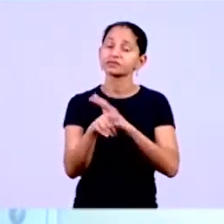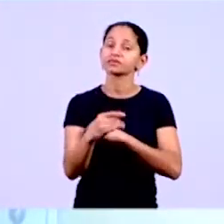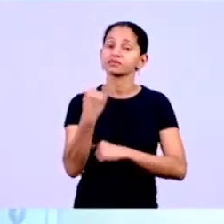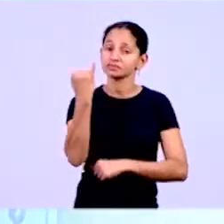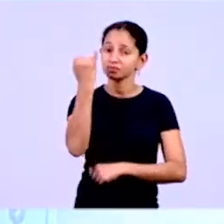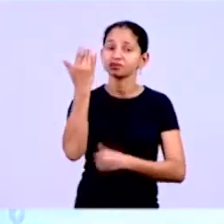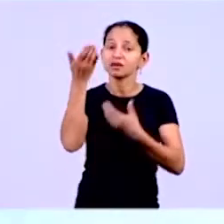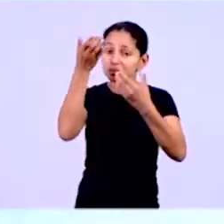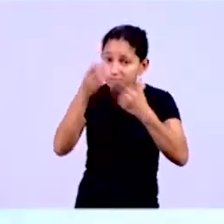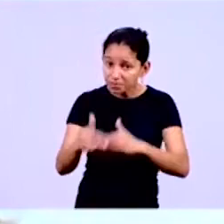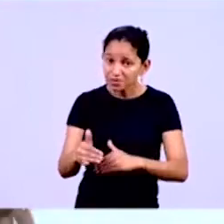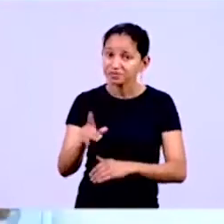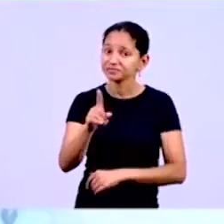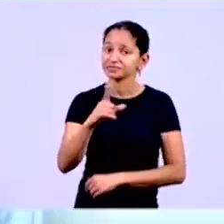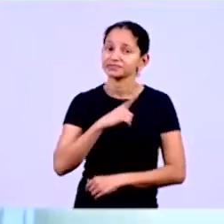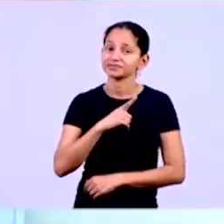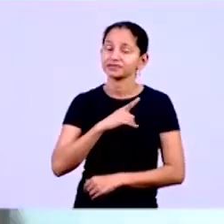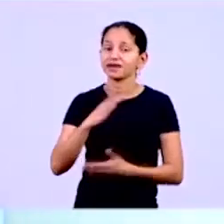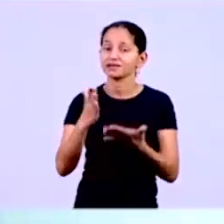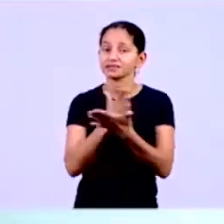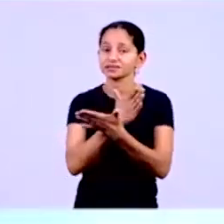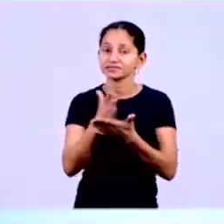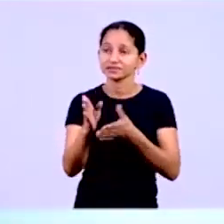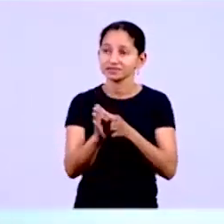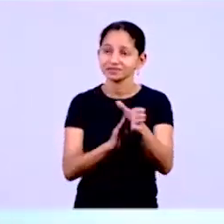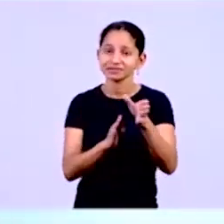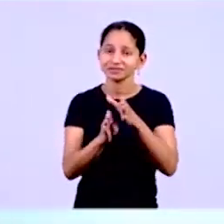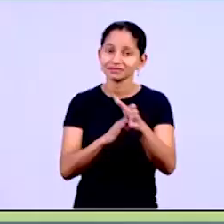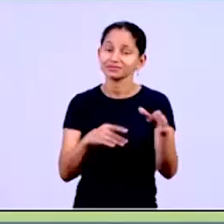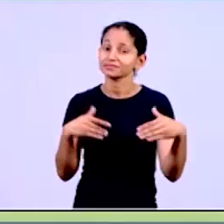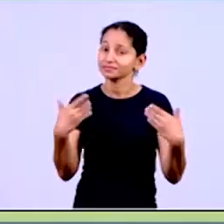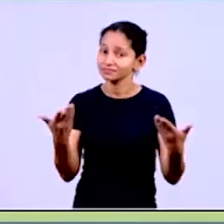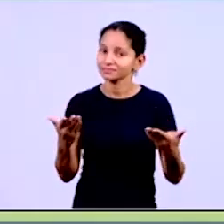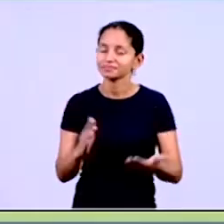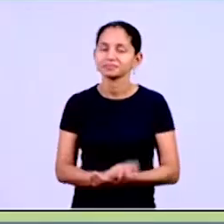caem muito em provas. Twin.